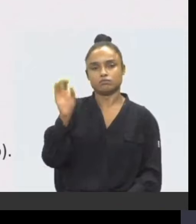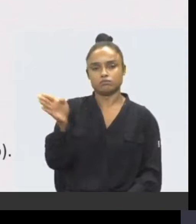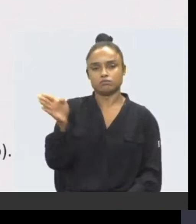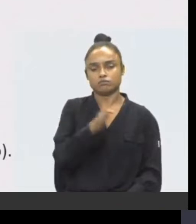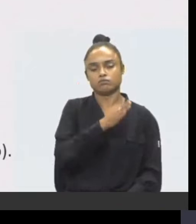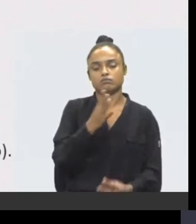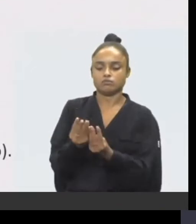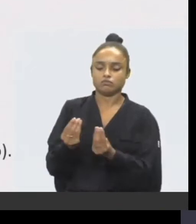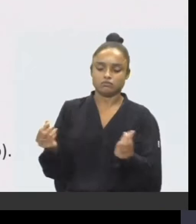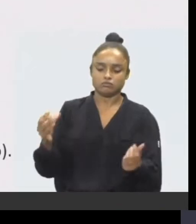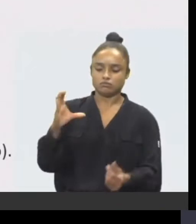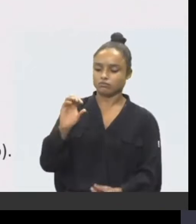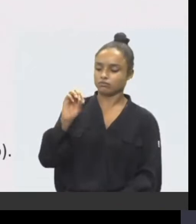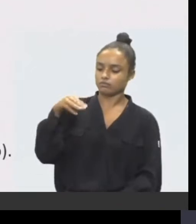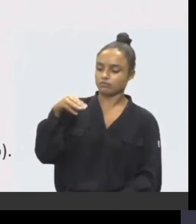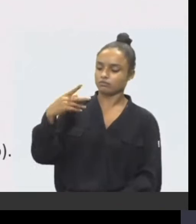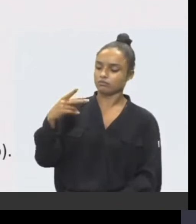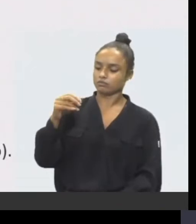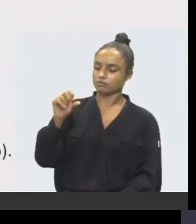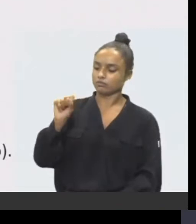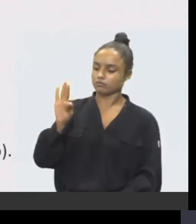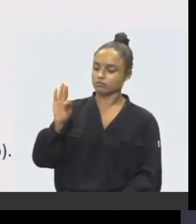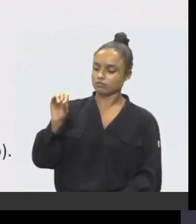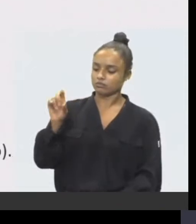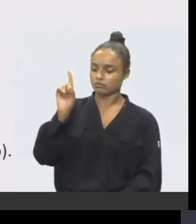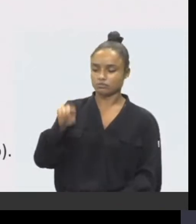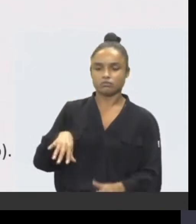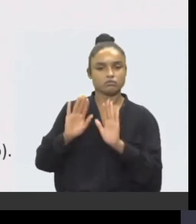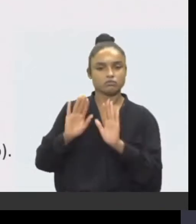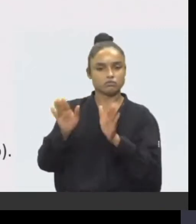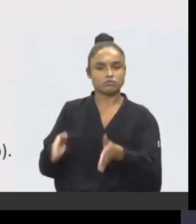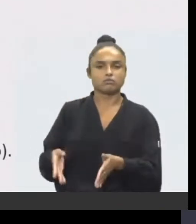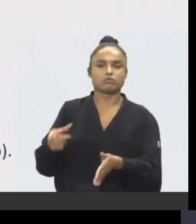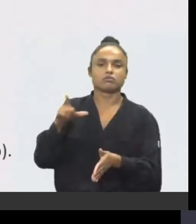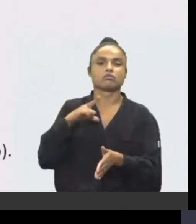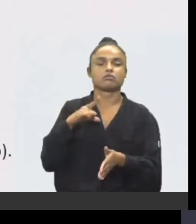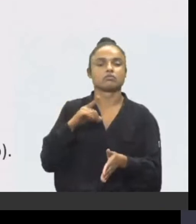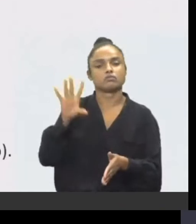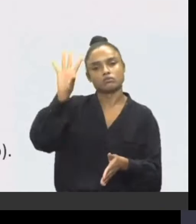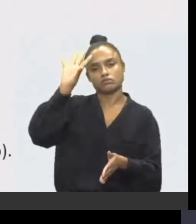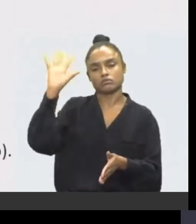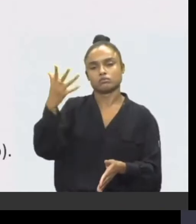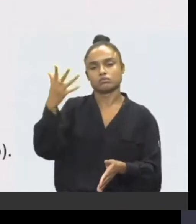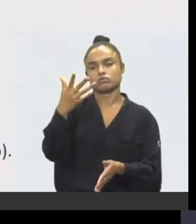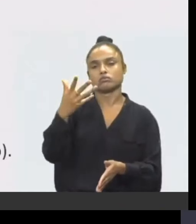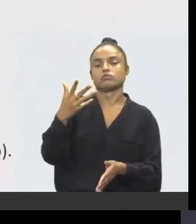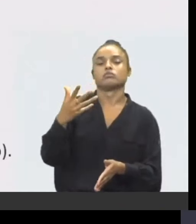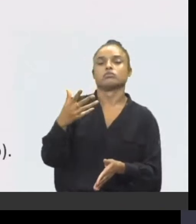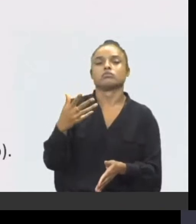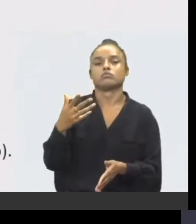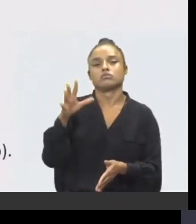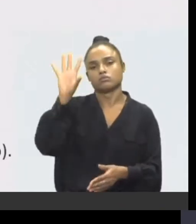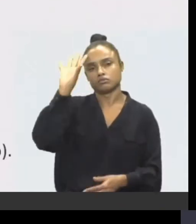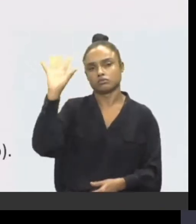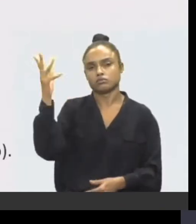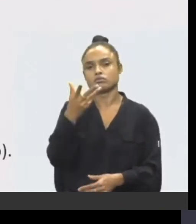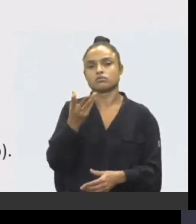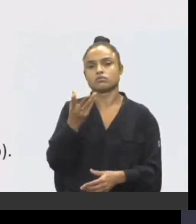temos as soluções que são chamadas soluções saturadas, onde nós temos que essa solução saturada ela apresenta